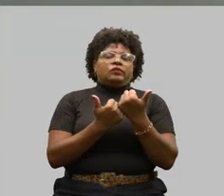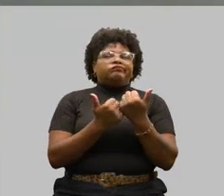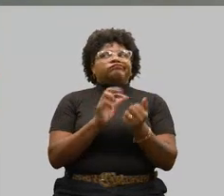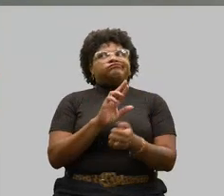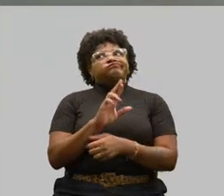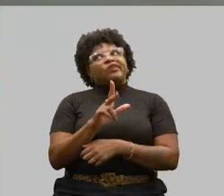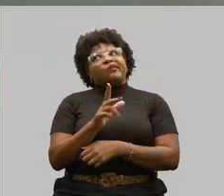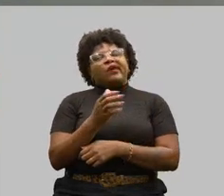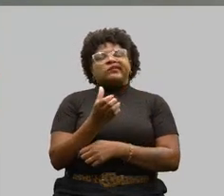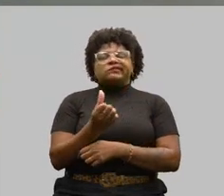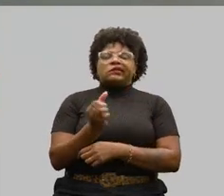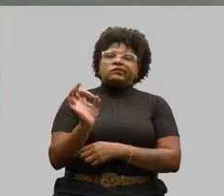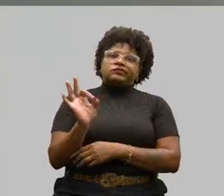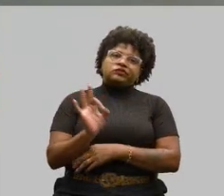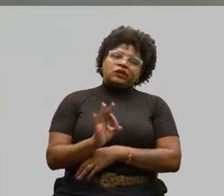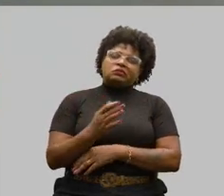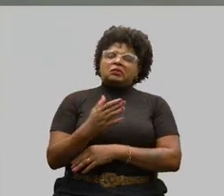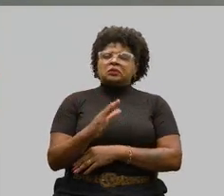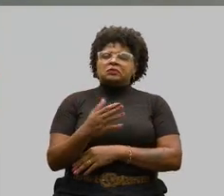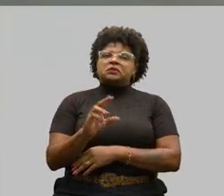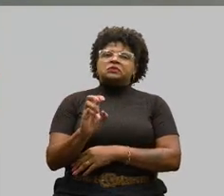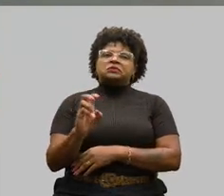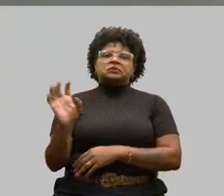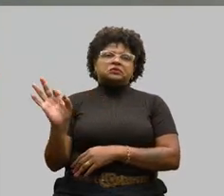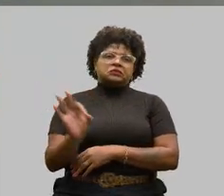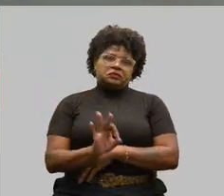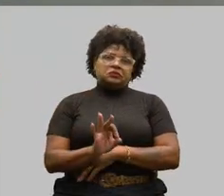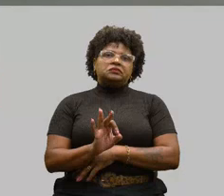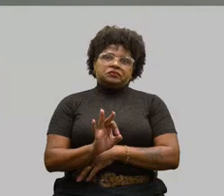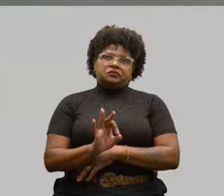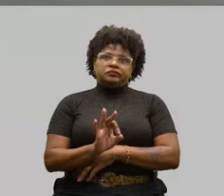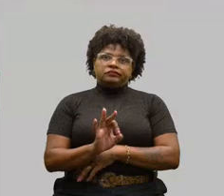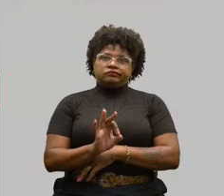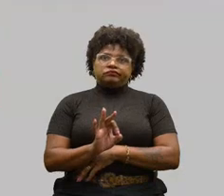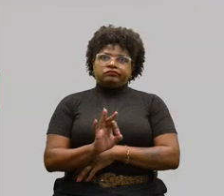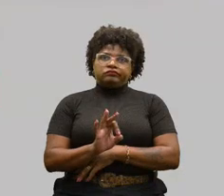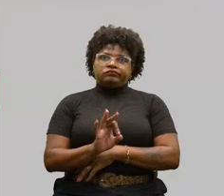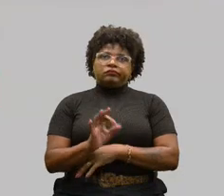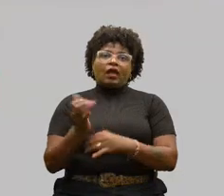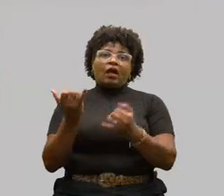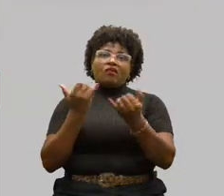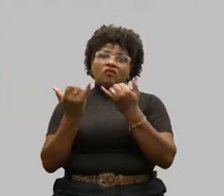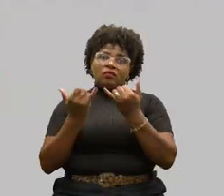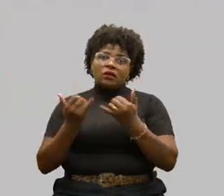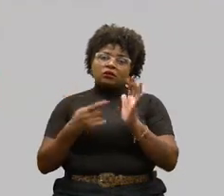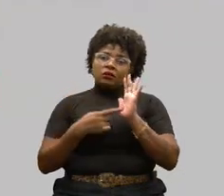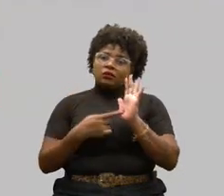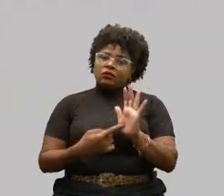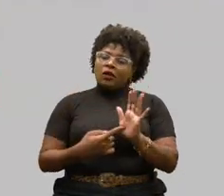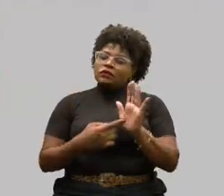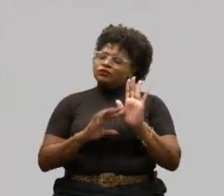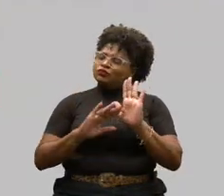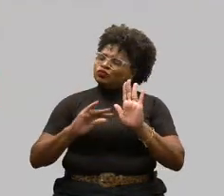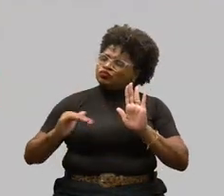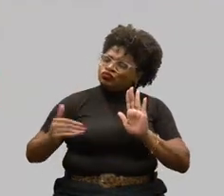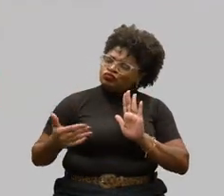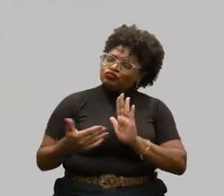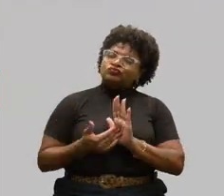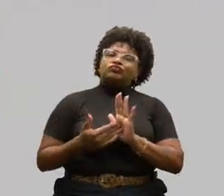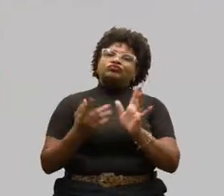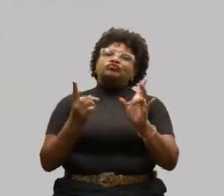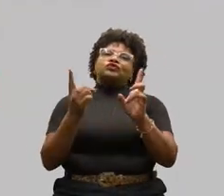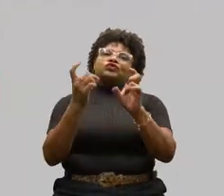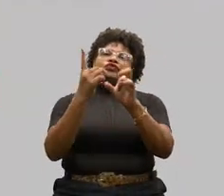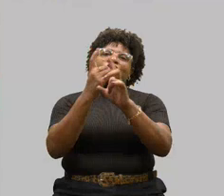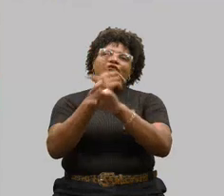5% aproximadamente isso confirma as dificuldades que foram apresentadas aqui principalmente pelo nosso